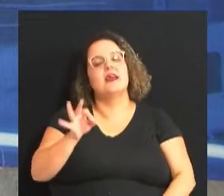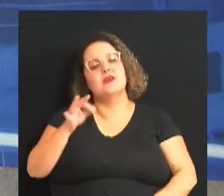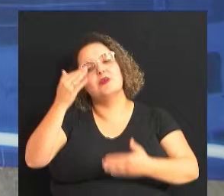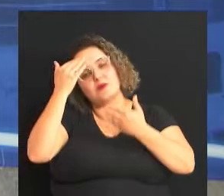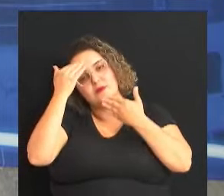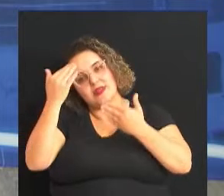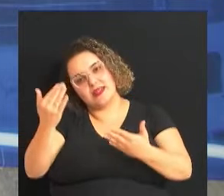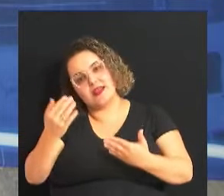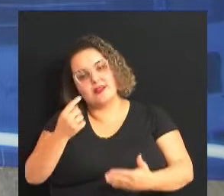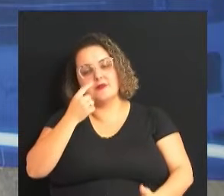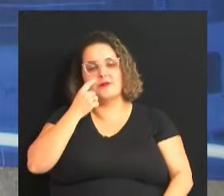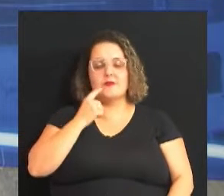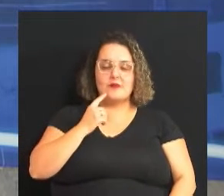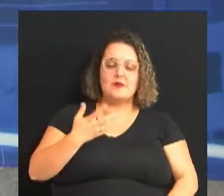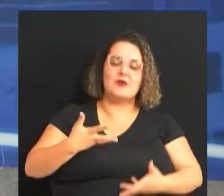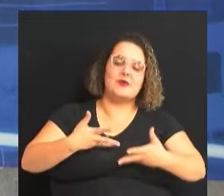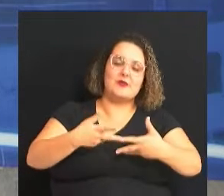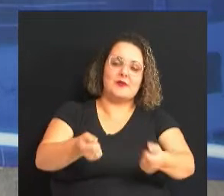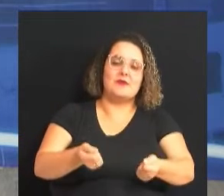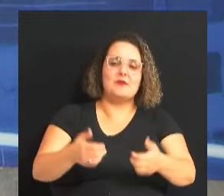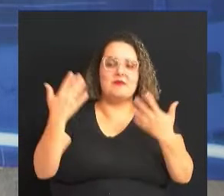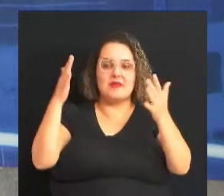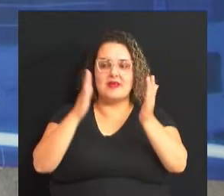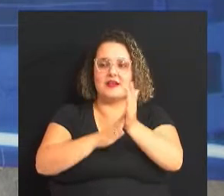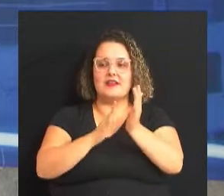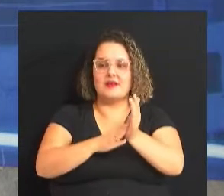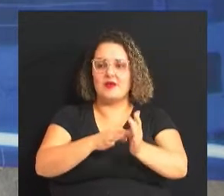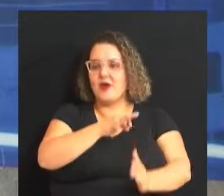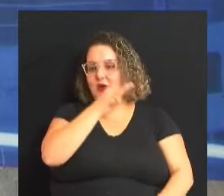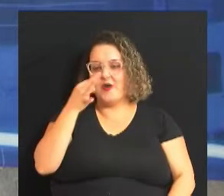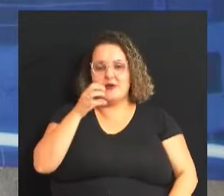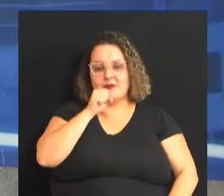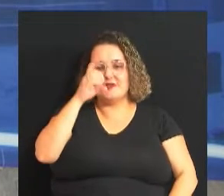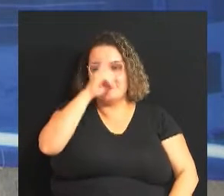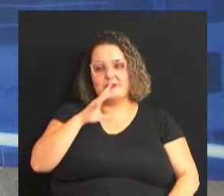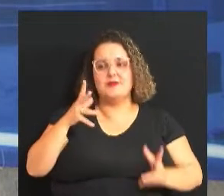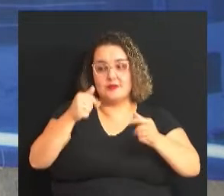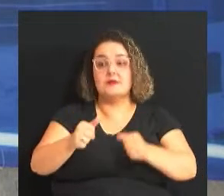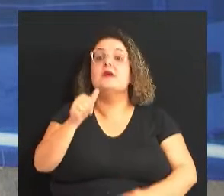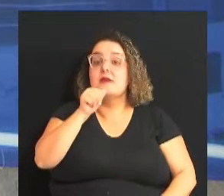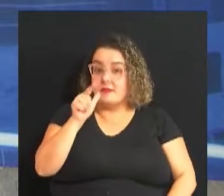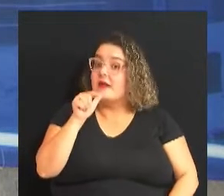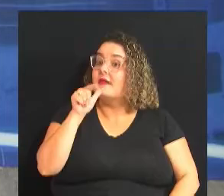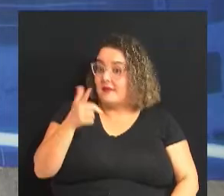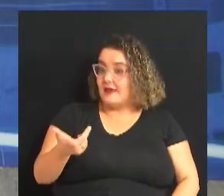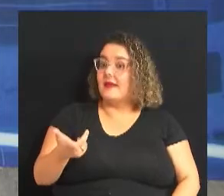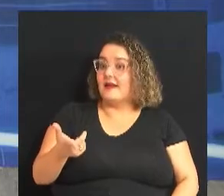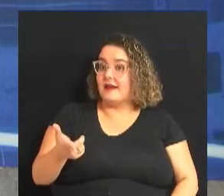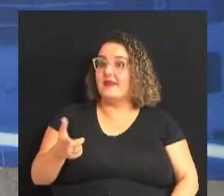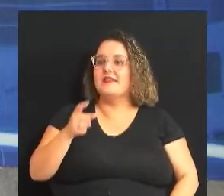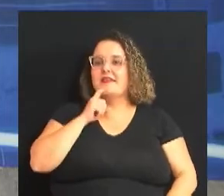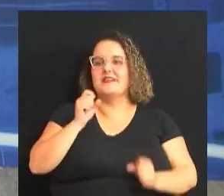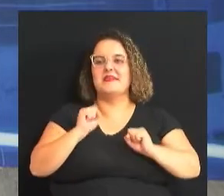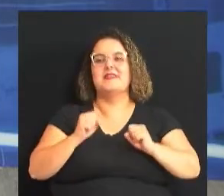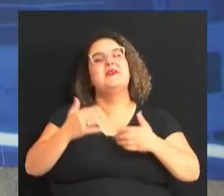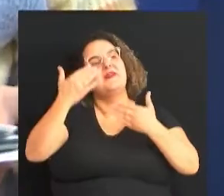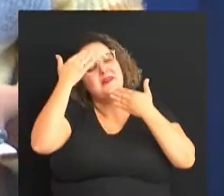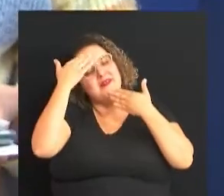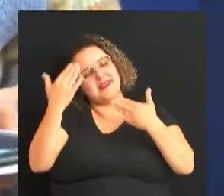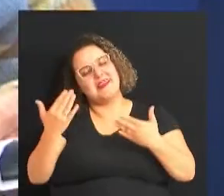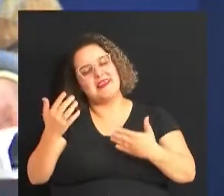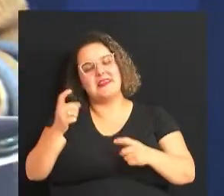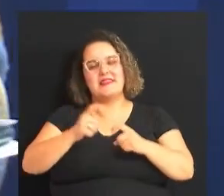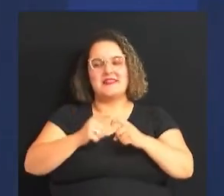É isso aí. Obrigado pelo convite, parabéns, ótimo final de semana a todos e tomem água. Agora é inverno, é época Pode de tomar deixar, água. doutor. Mais uma vez, muito